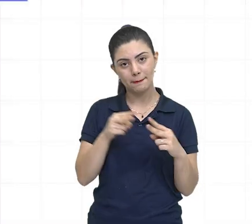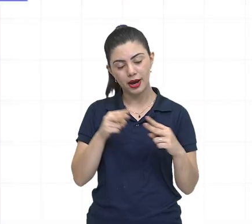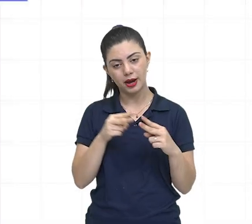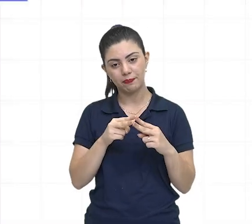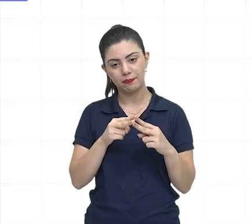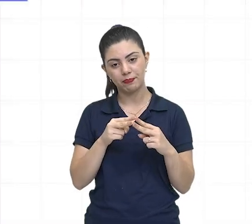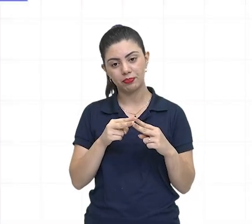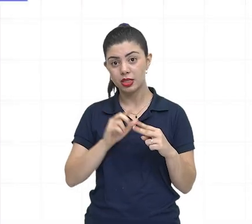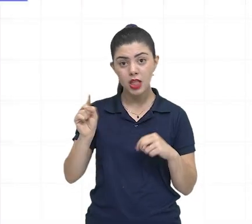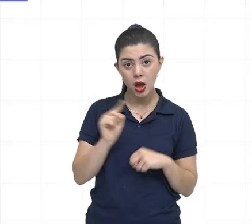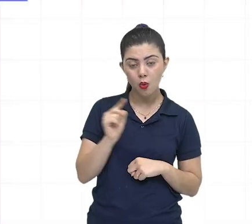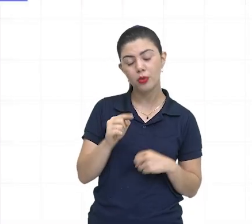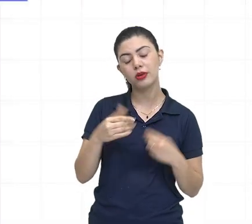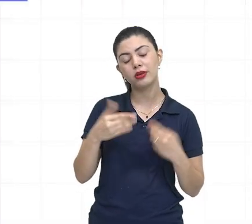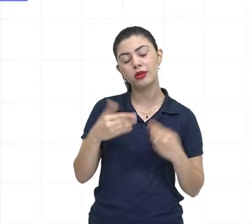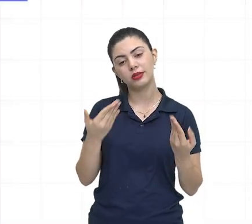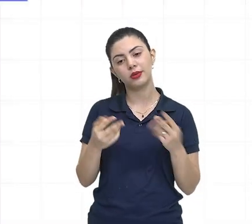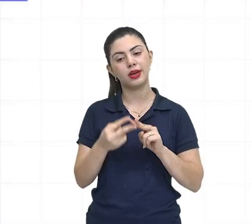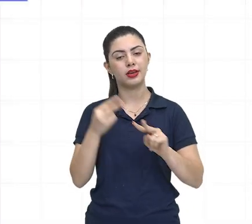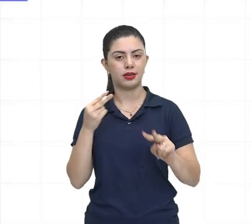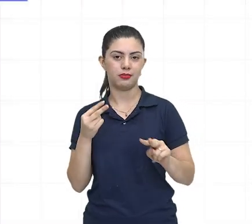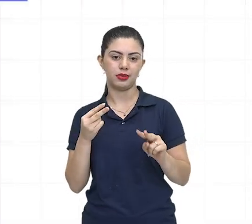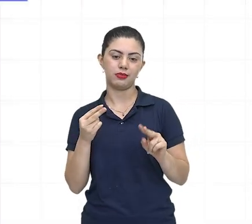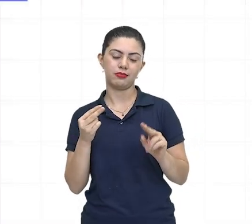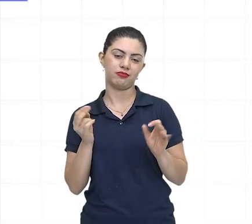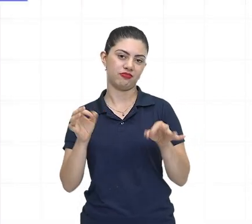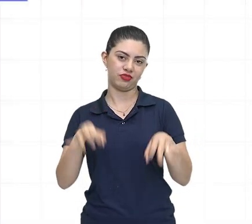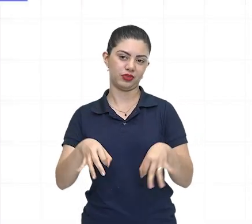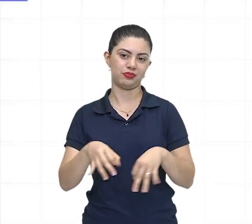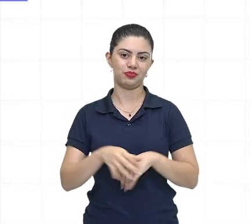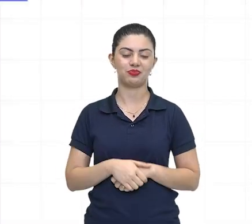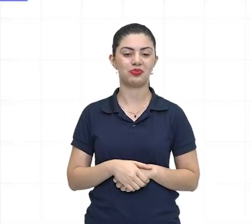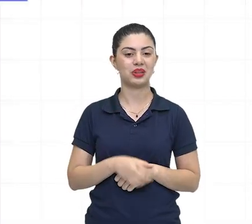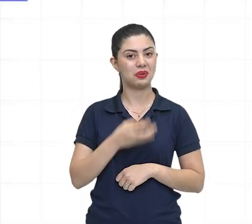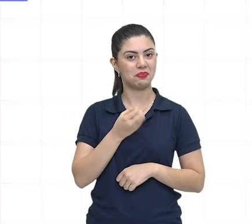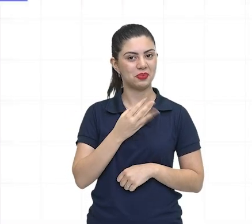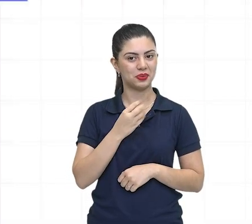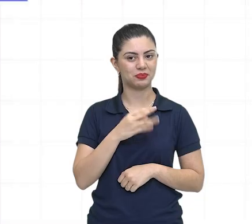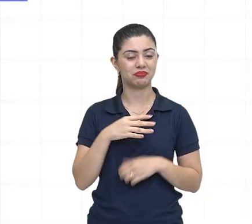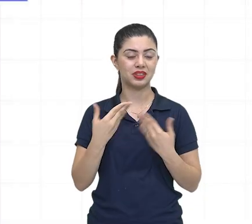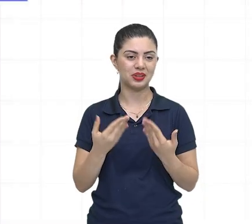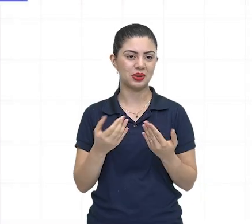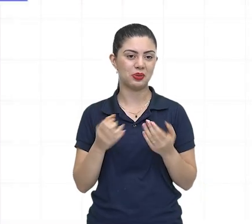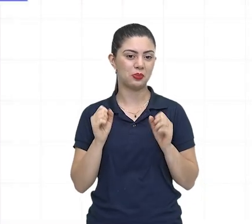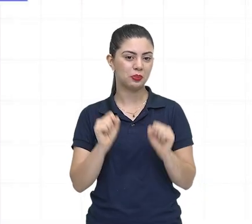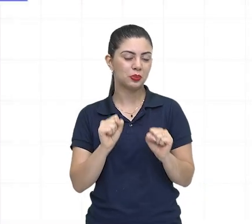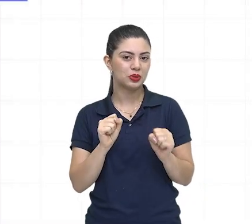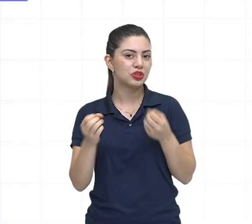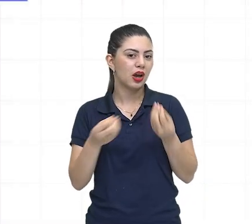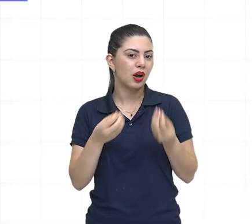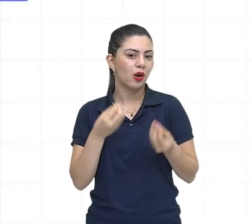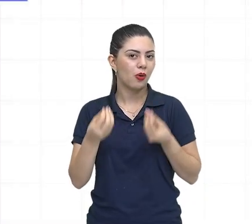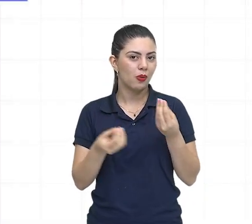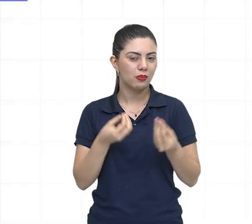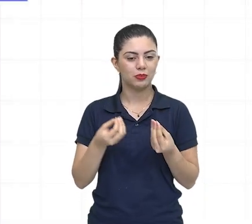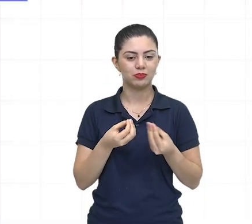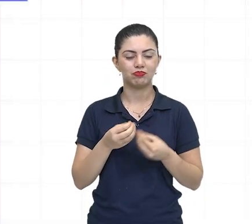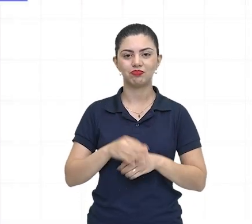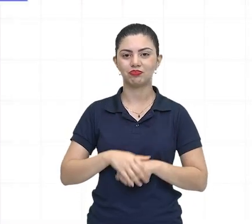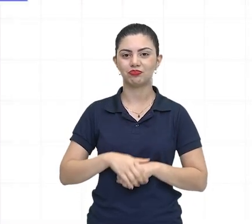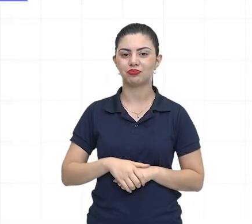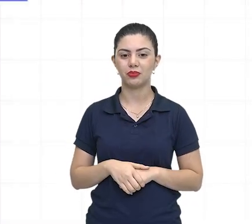Se não, ele é ímpar, fim. Então, muito bem. Então, eu poderia fazer a seguinte ideia. Olha, eu